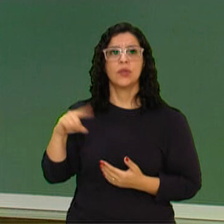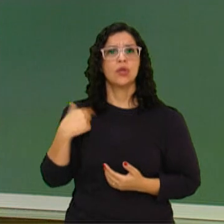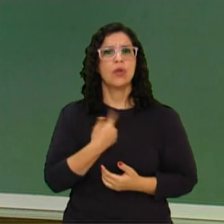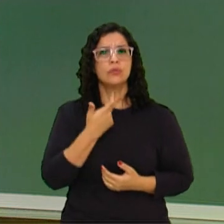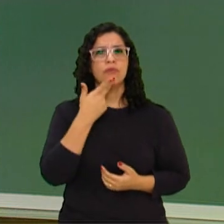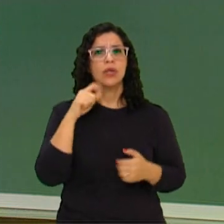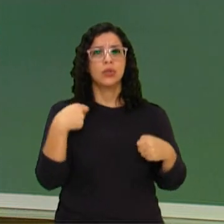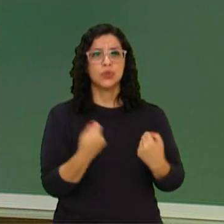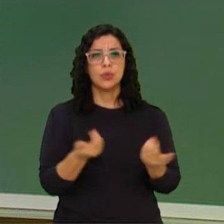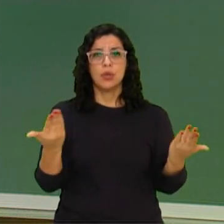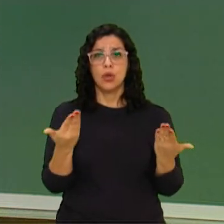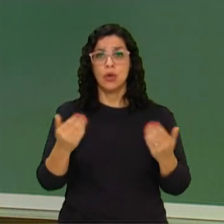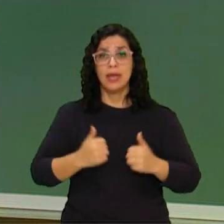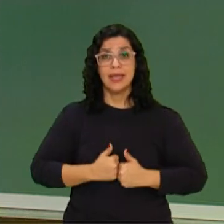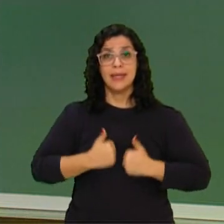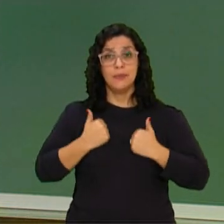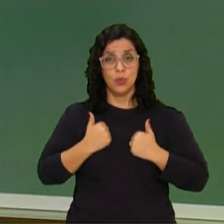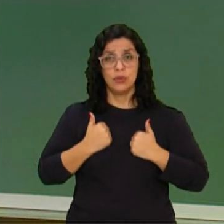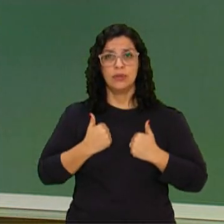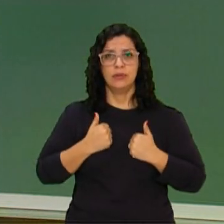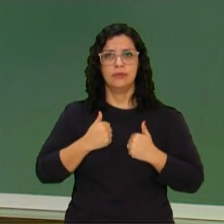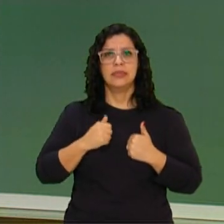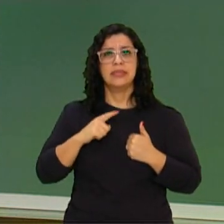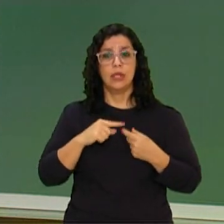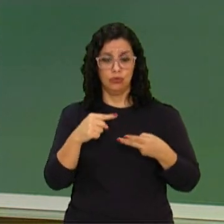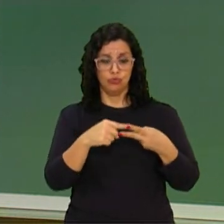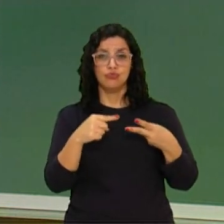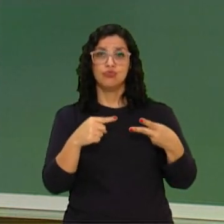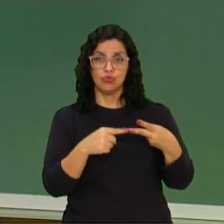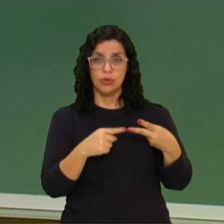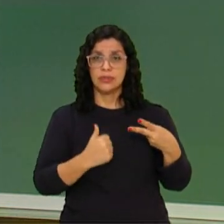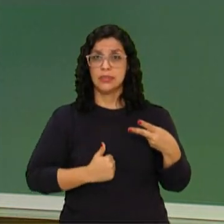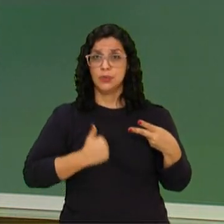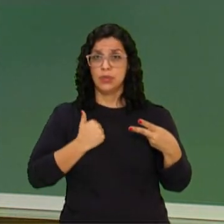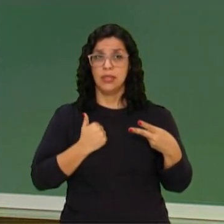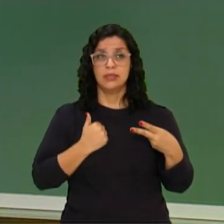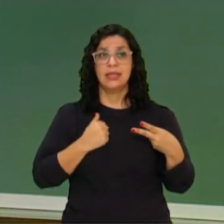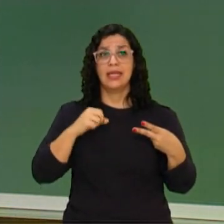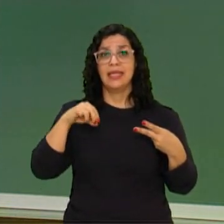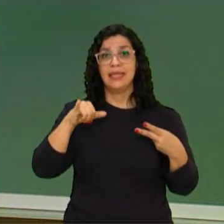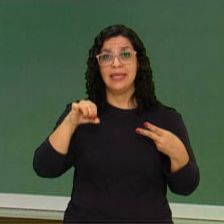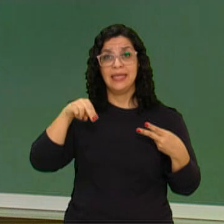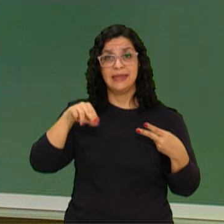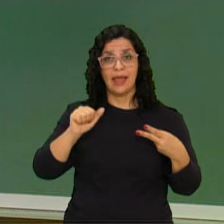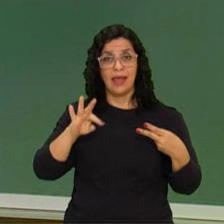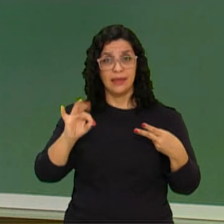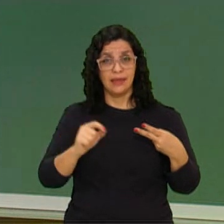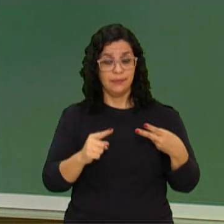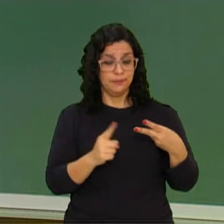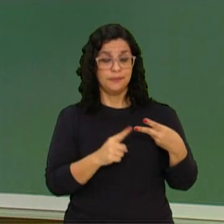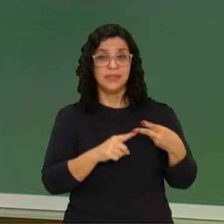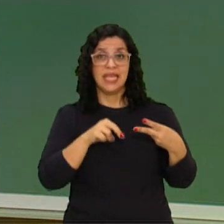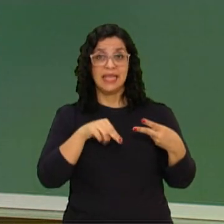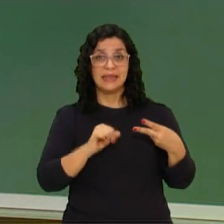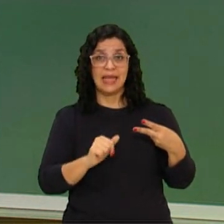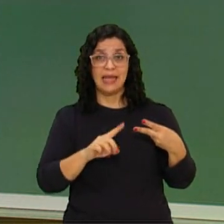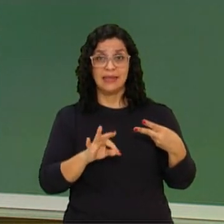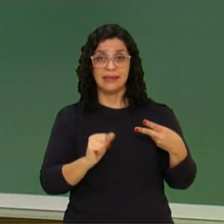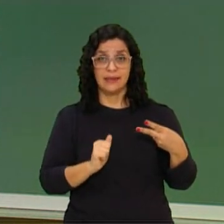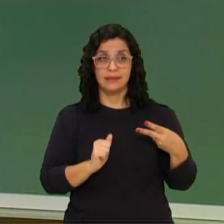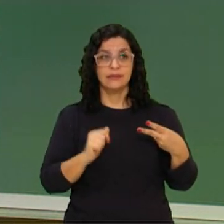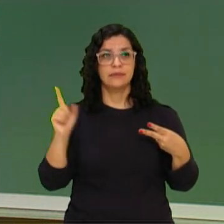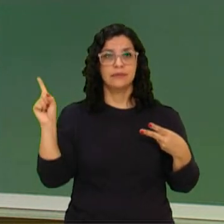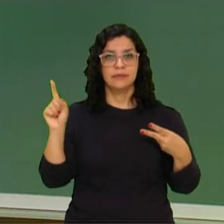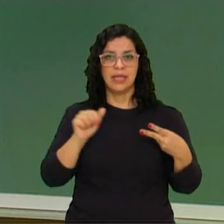chamar agora a resposta imune, né? Nós vamos ter dois tipos de resposta imune, a chamada inata e a chamada